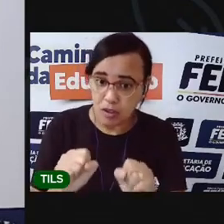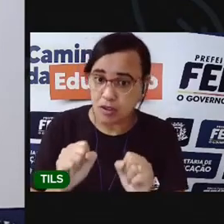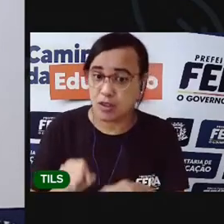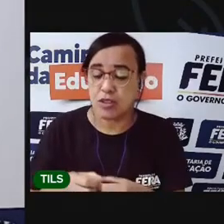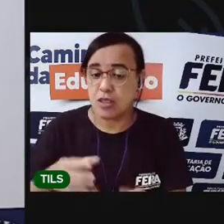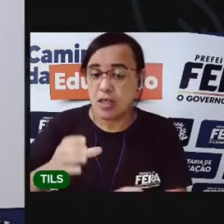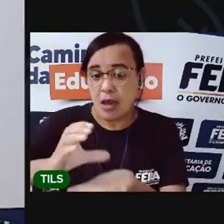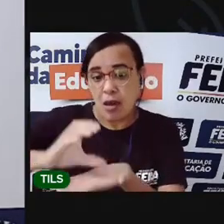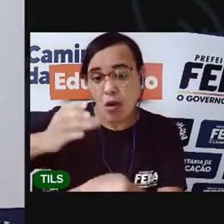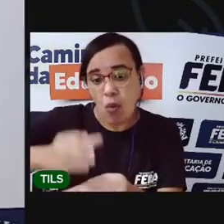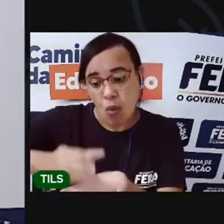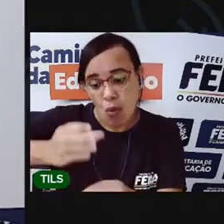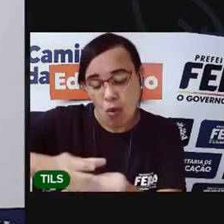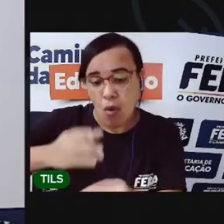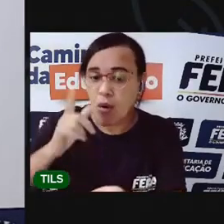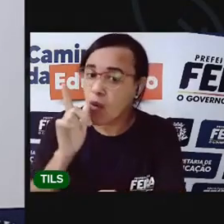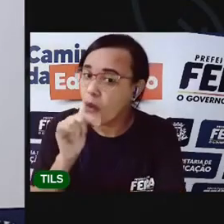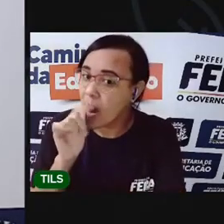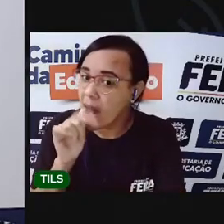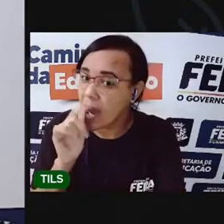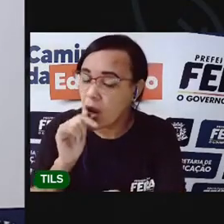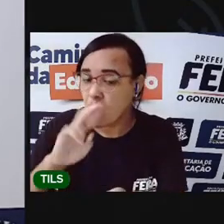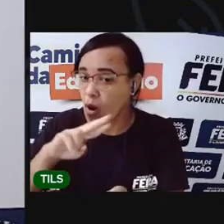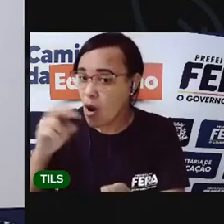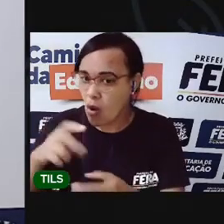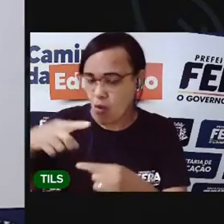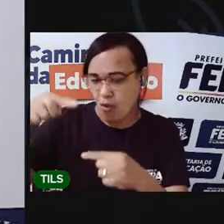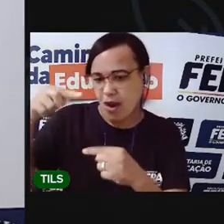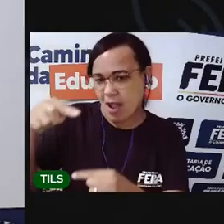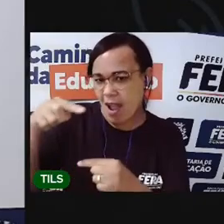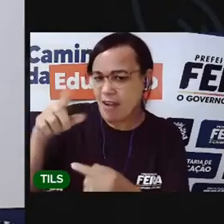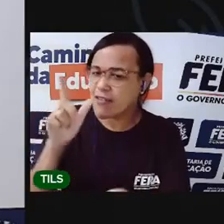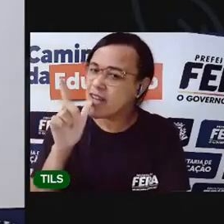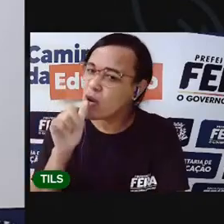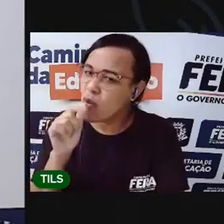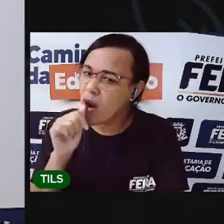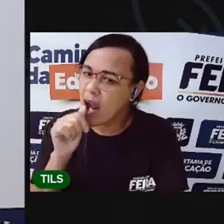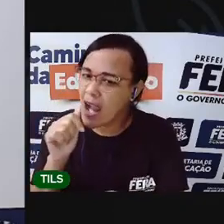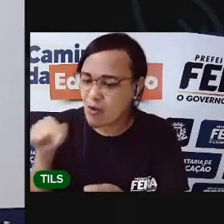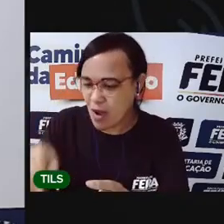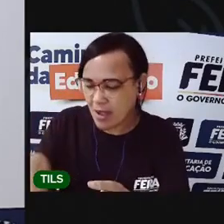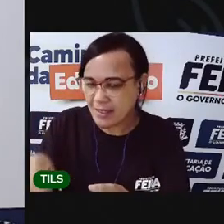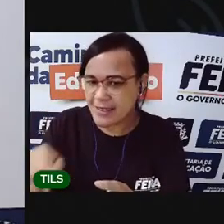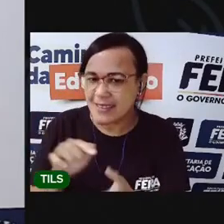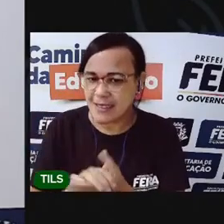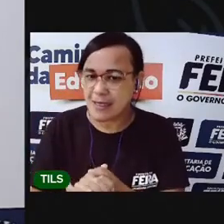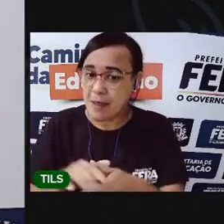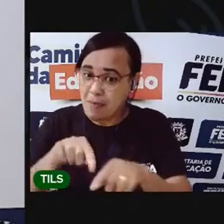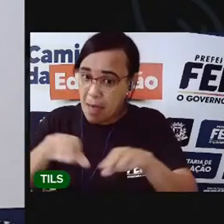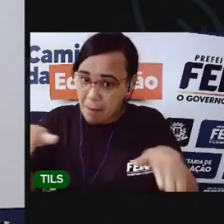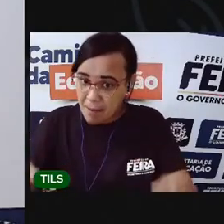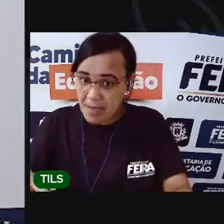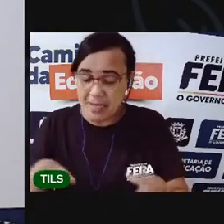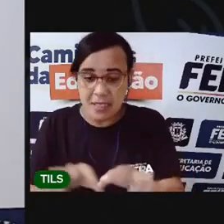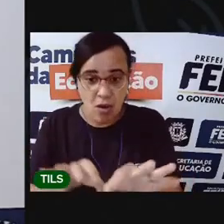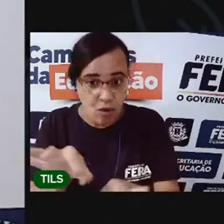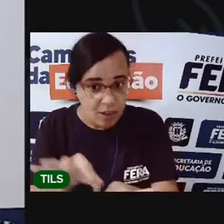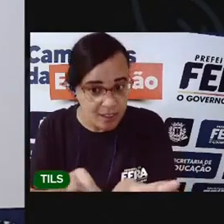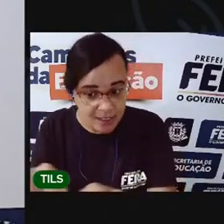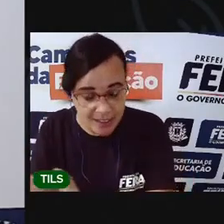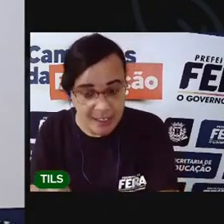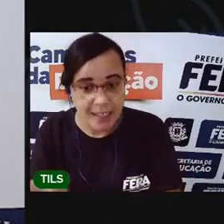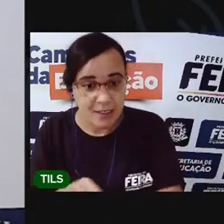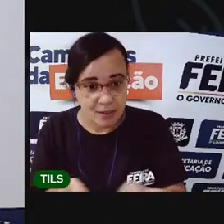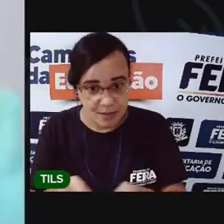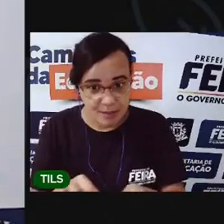pertinho de você um copo com água ou uma garrafinha, assim você não vai precisar ficar levantando para buscar água, tá certo?